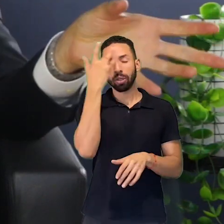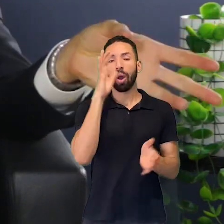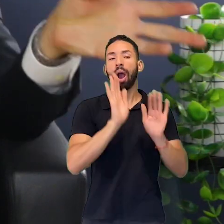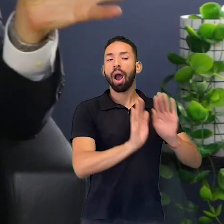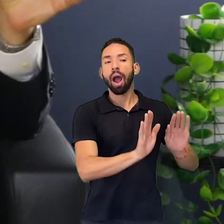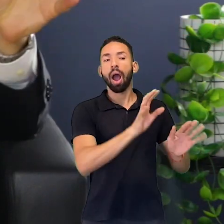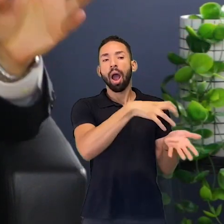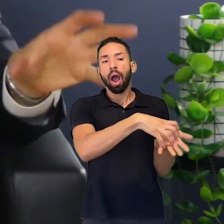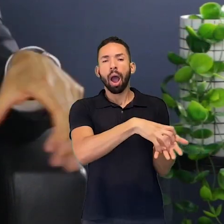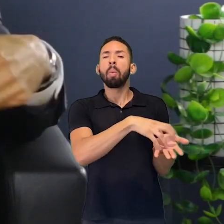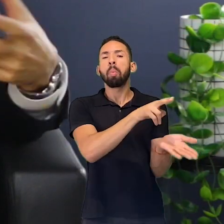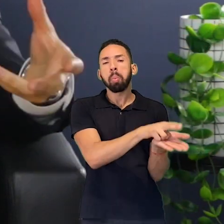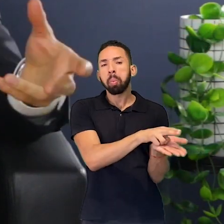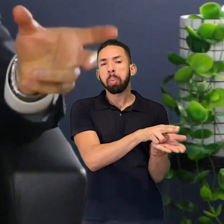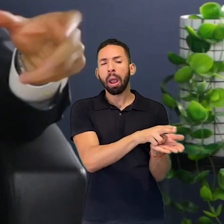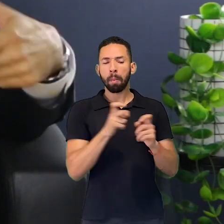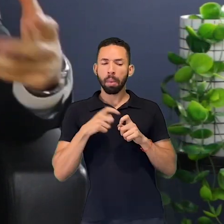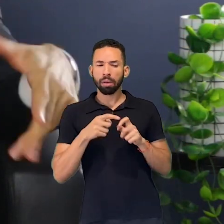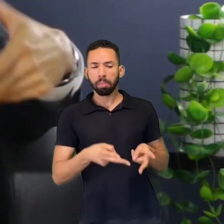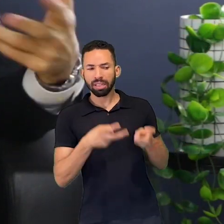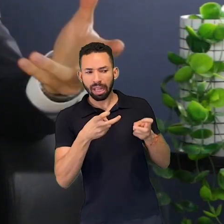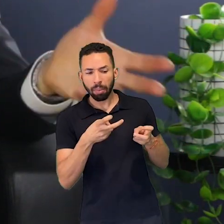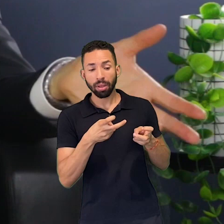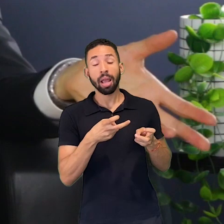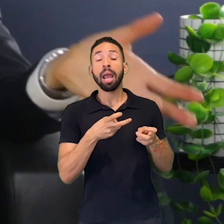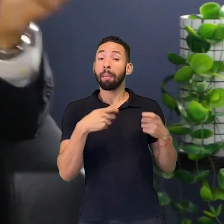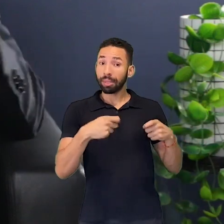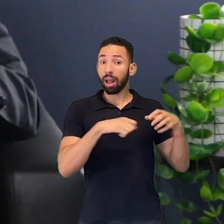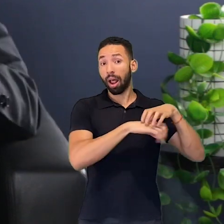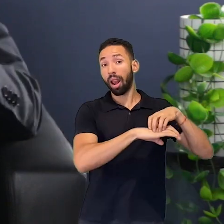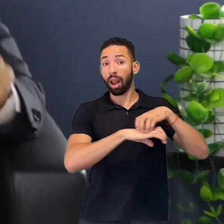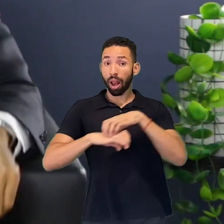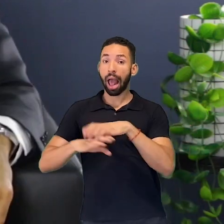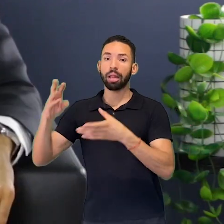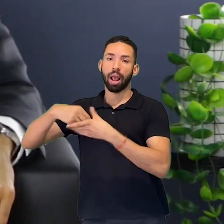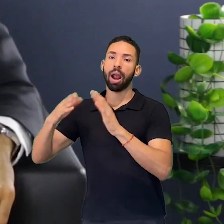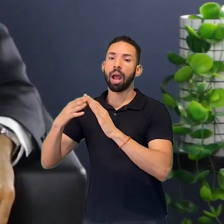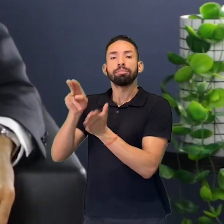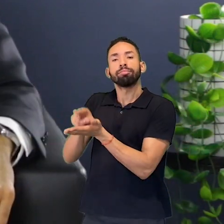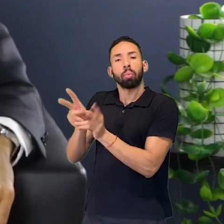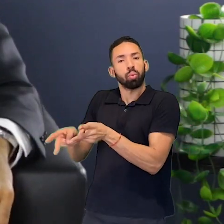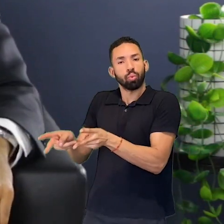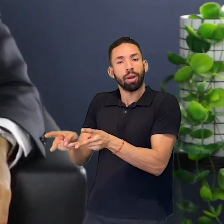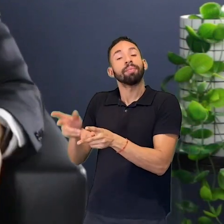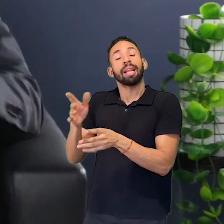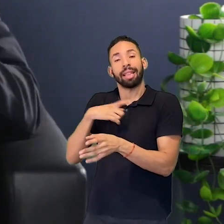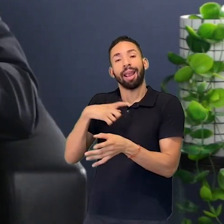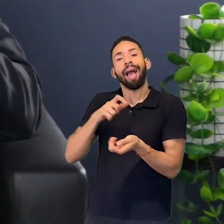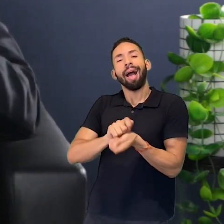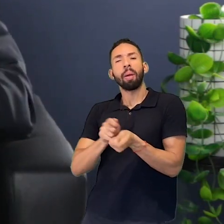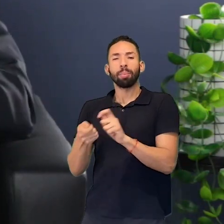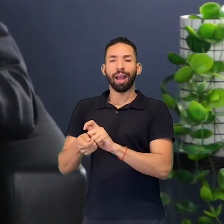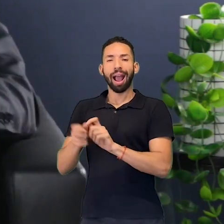no hospital e o médico percebe a possibilidade, a necessidade de se encaminhar para tratamento em residência. Então, há